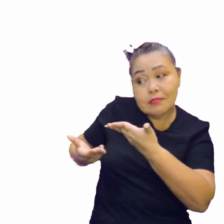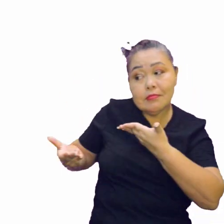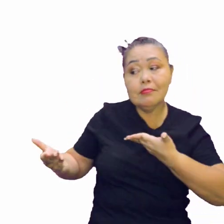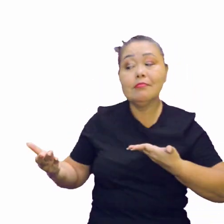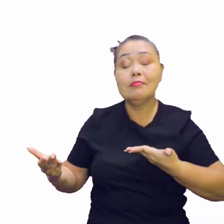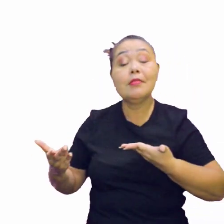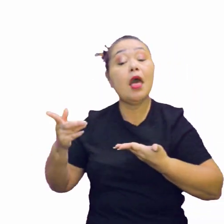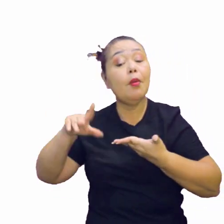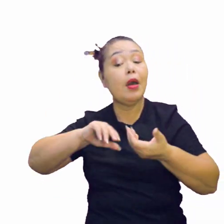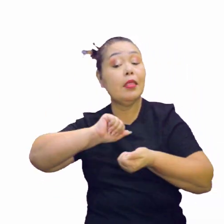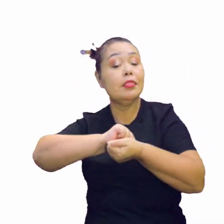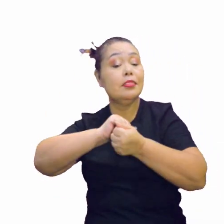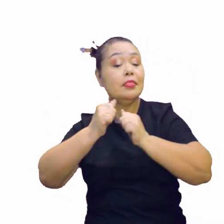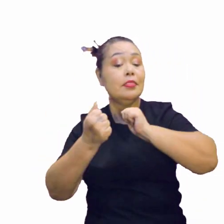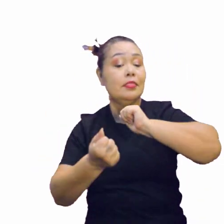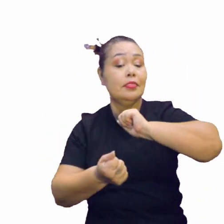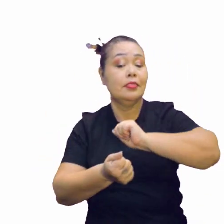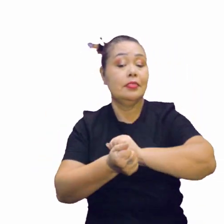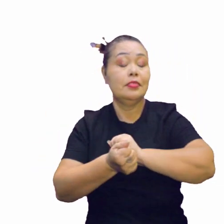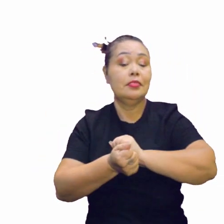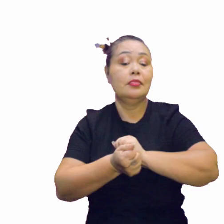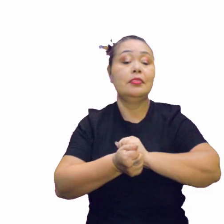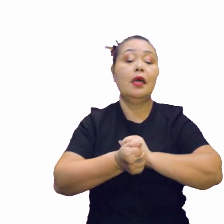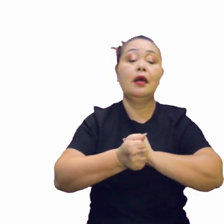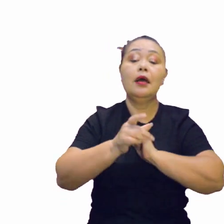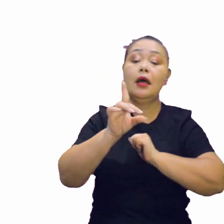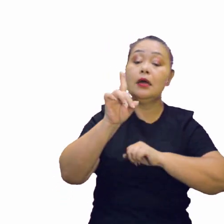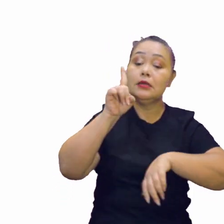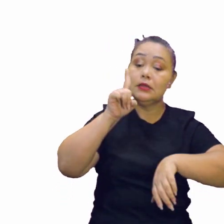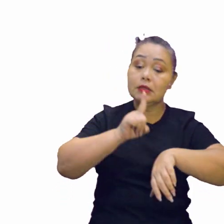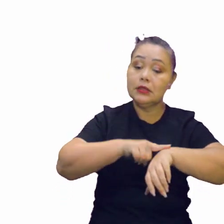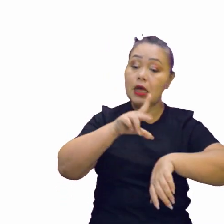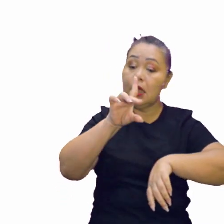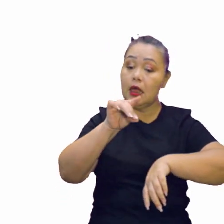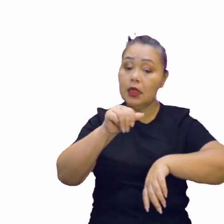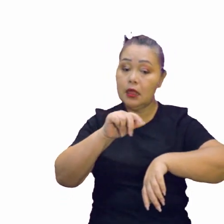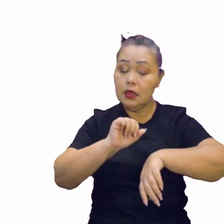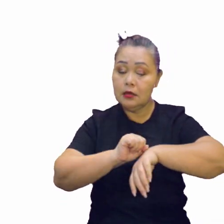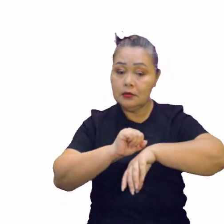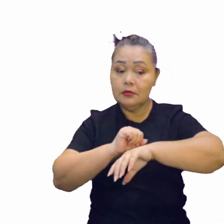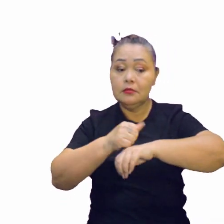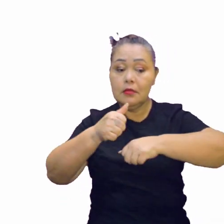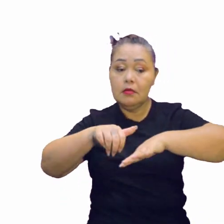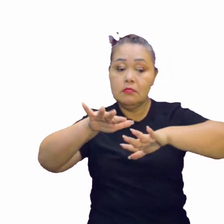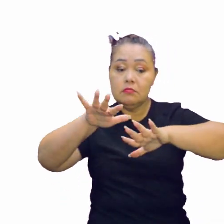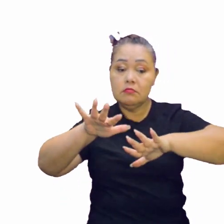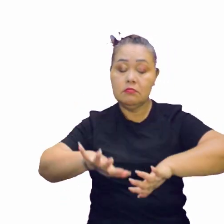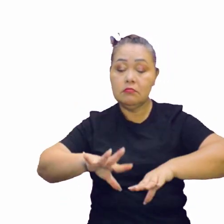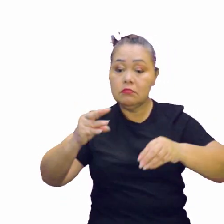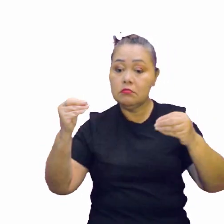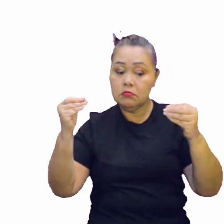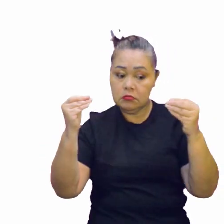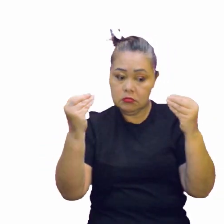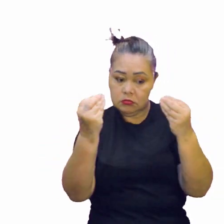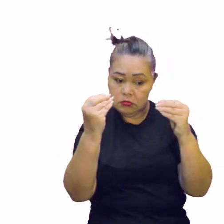Adequação das datas de implantação dos componentes e as suas